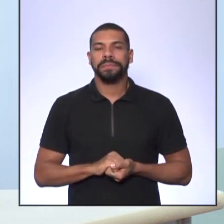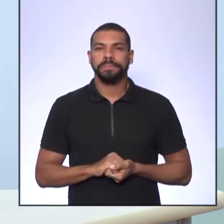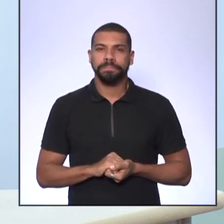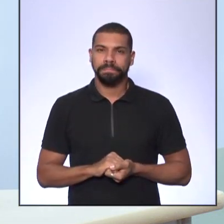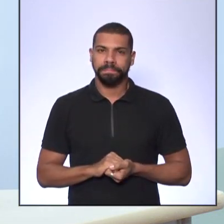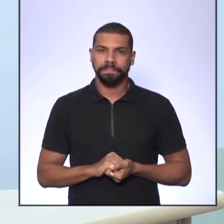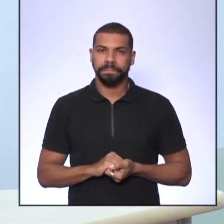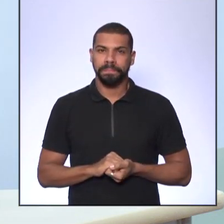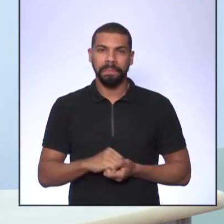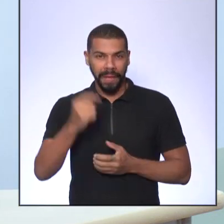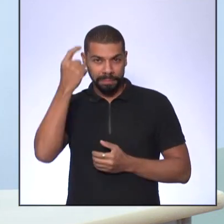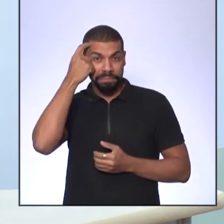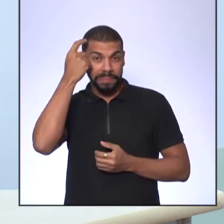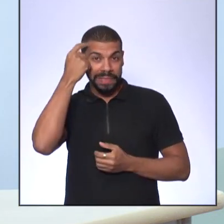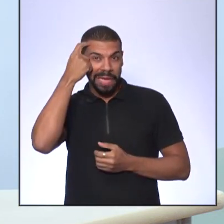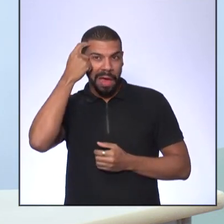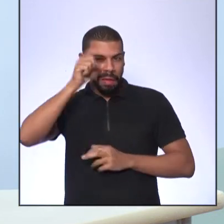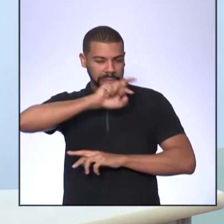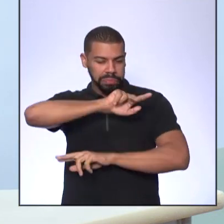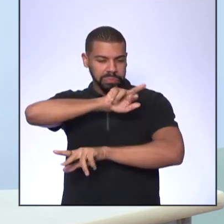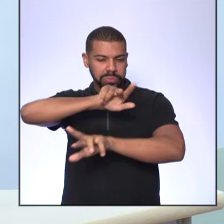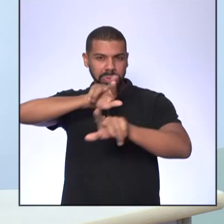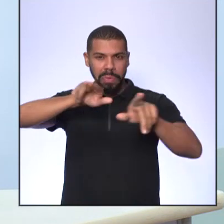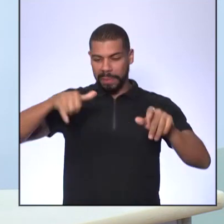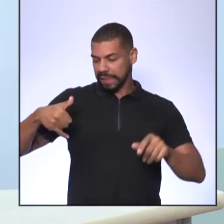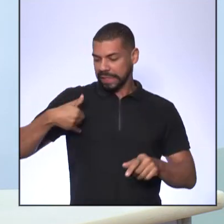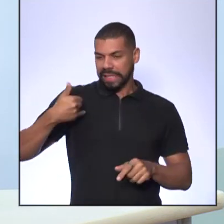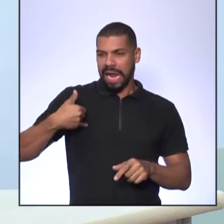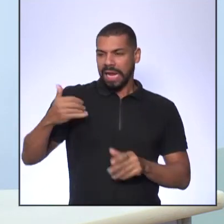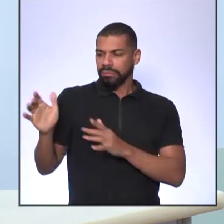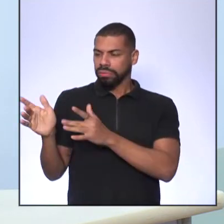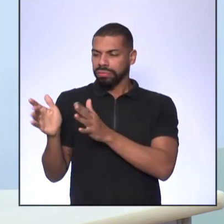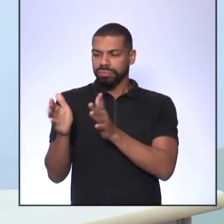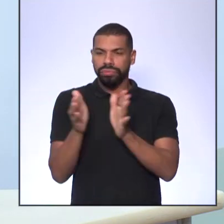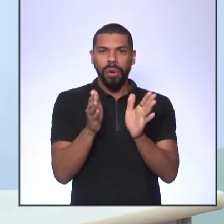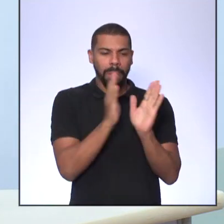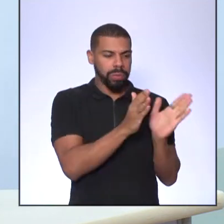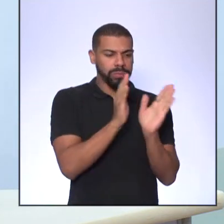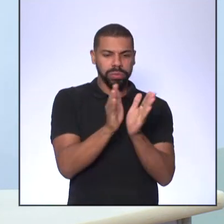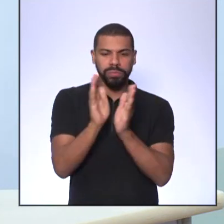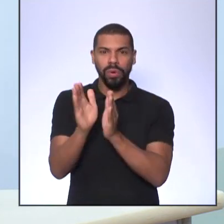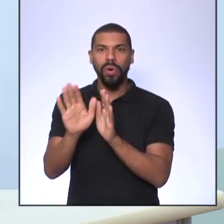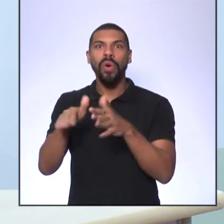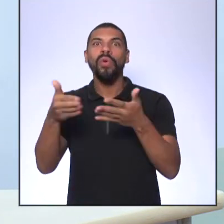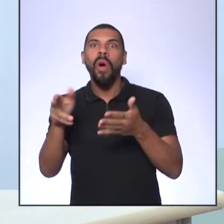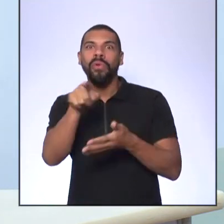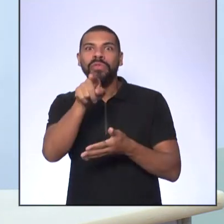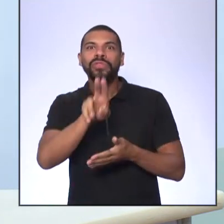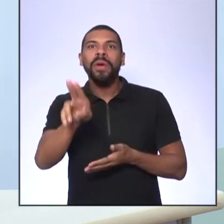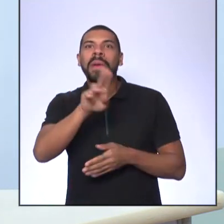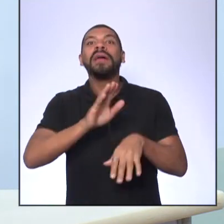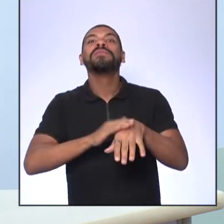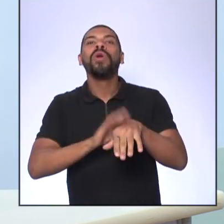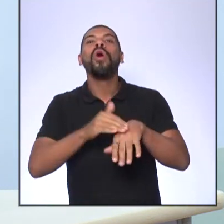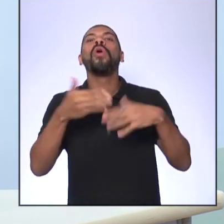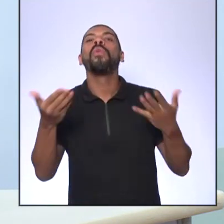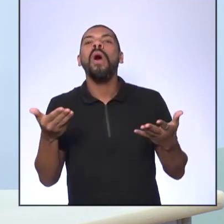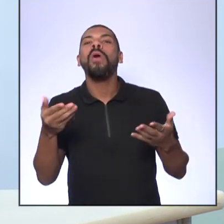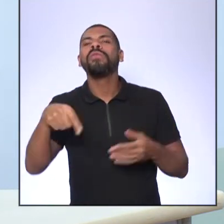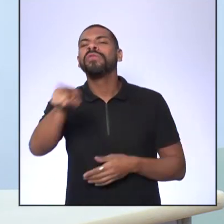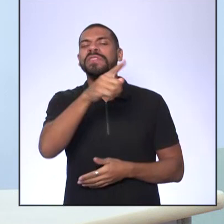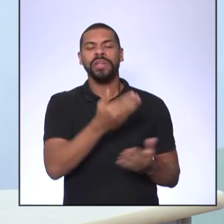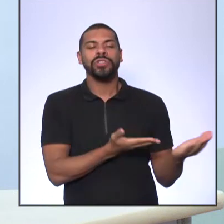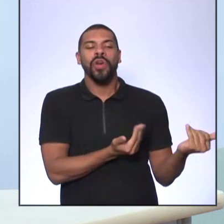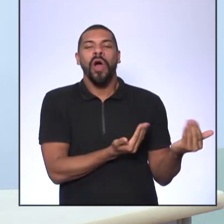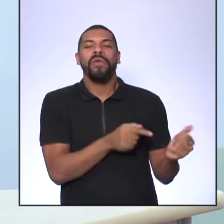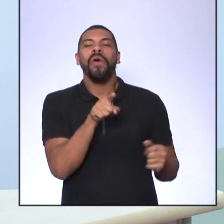consome. E pensando nas diferentes faixas etárias aí, né, em quais redes sociais, né, a gente mais está, vocês que são bem mais jovens que eu, em